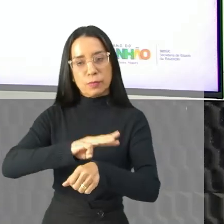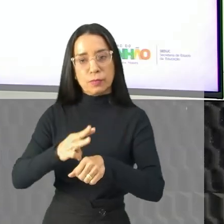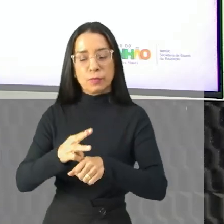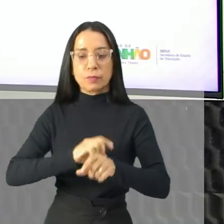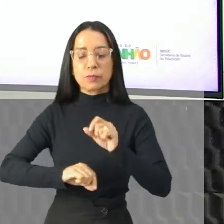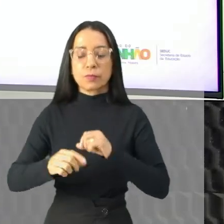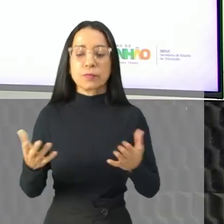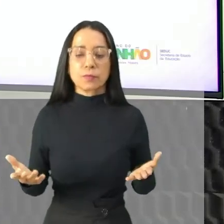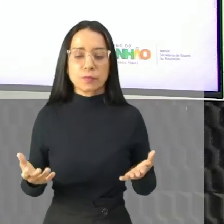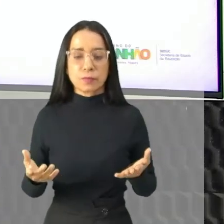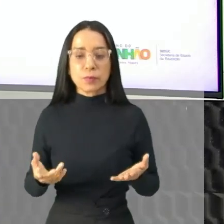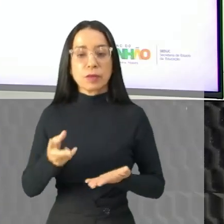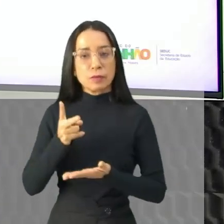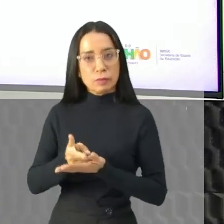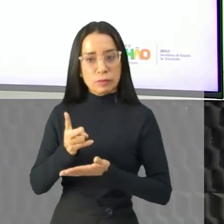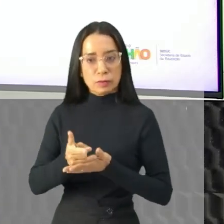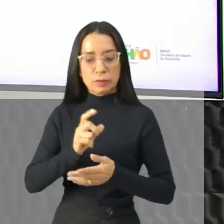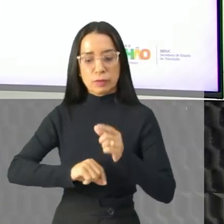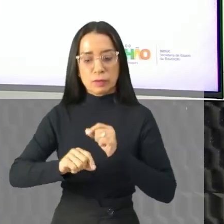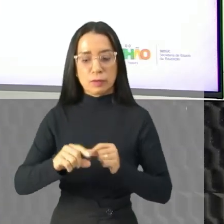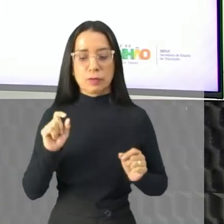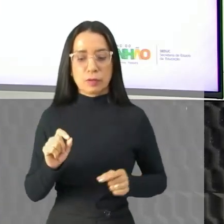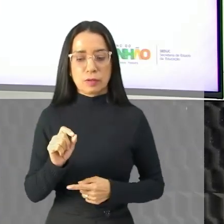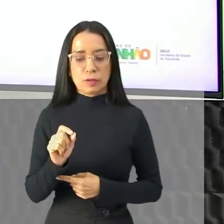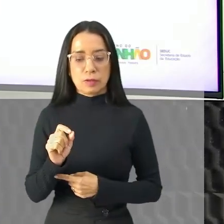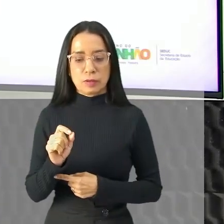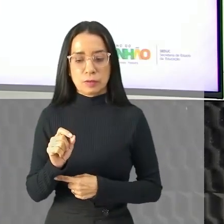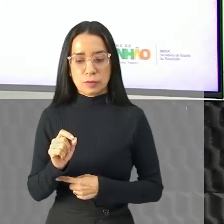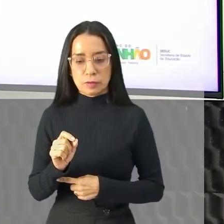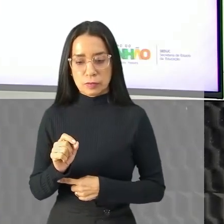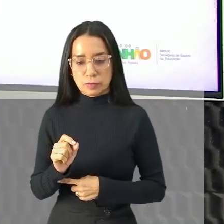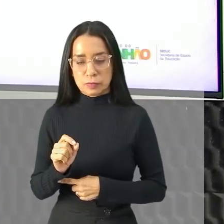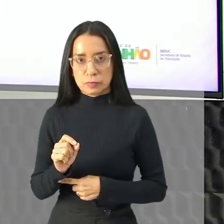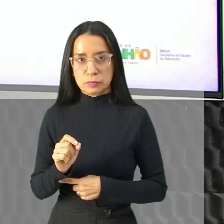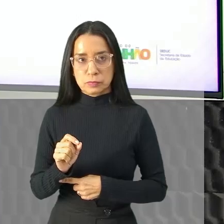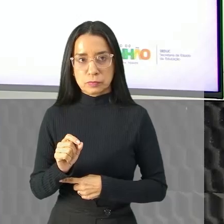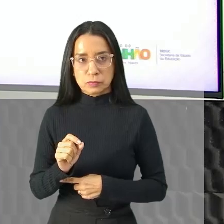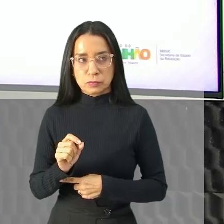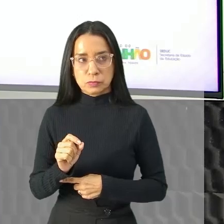da UEMA. Vamos continuar aqui com